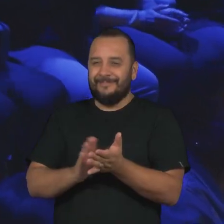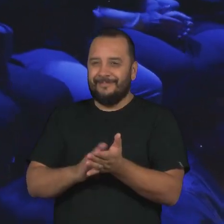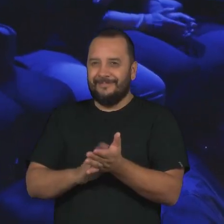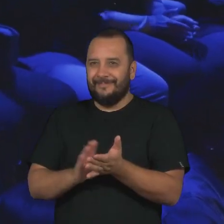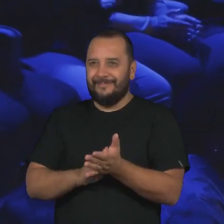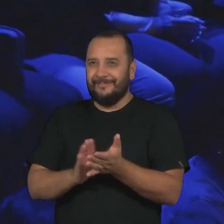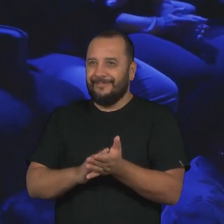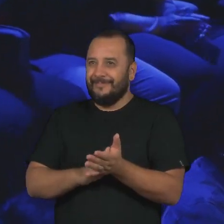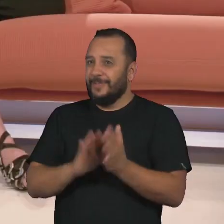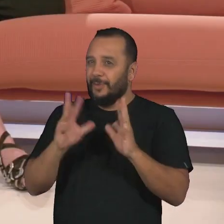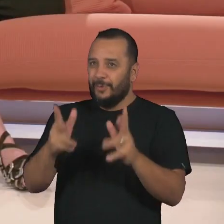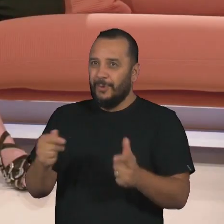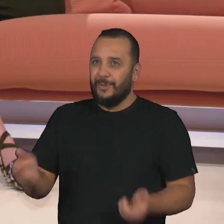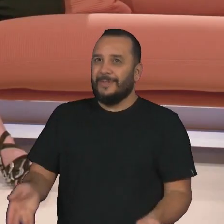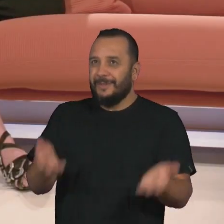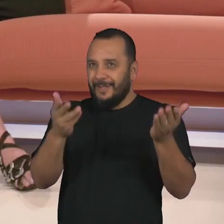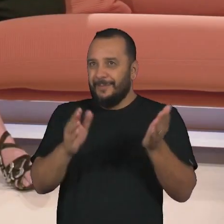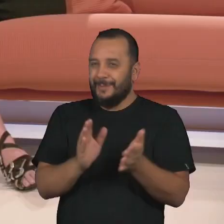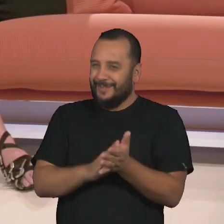Vão todos.